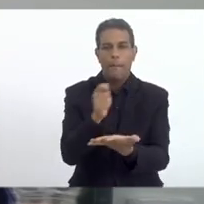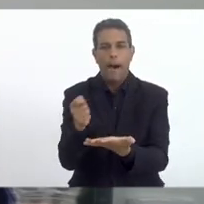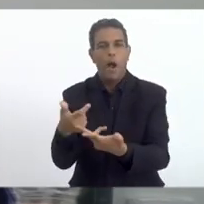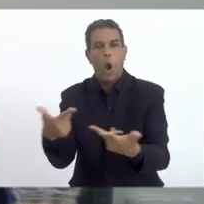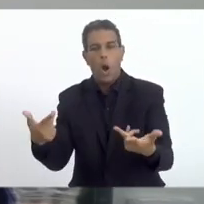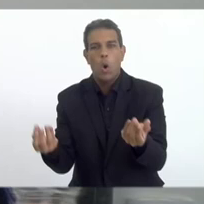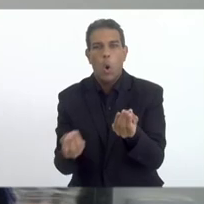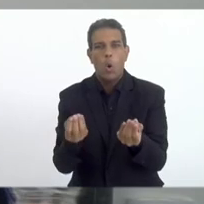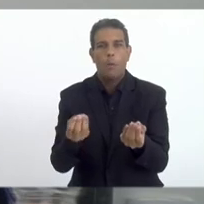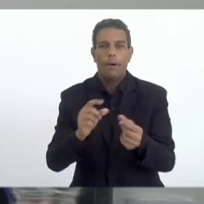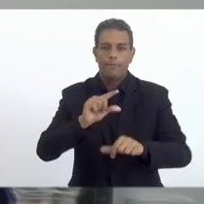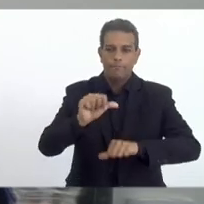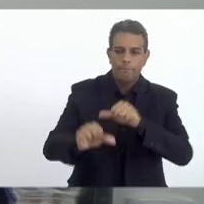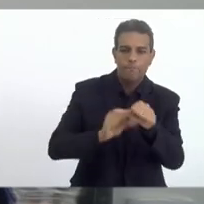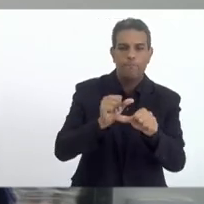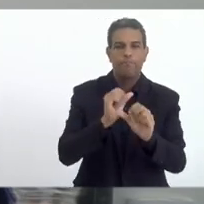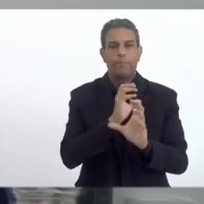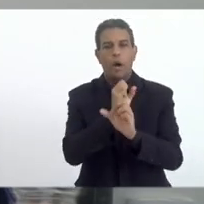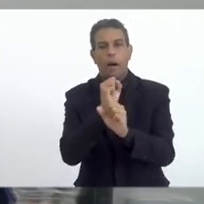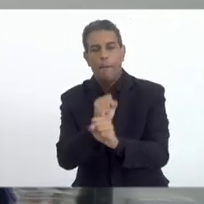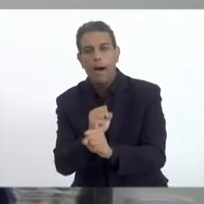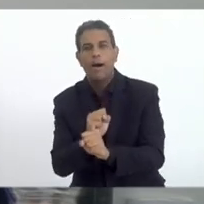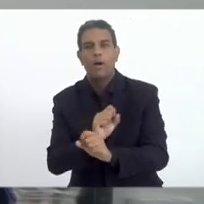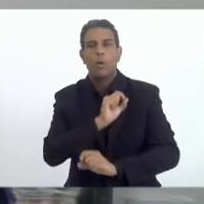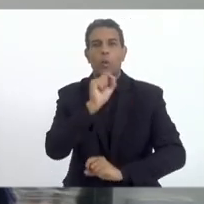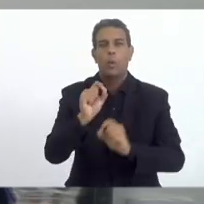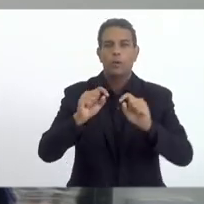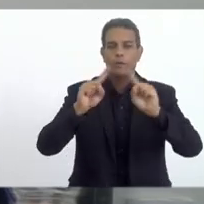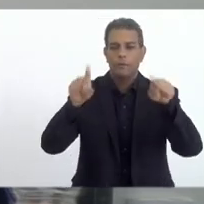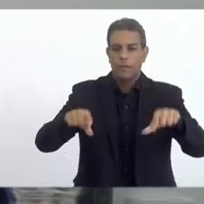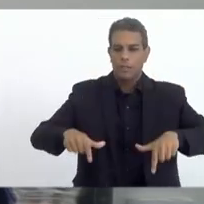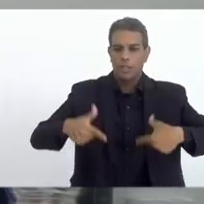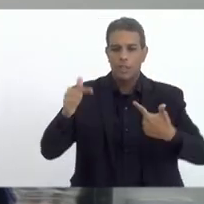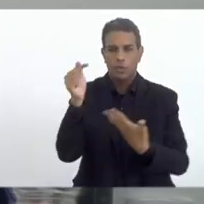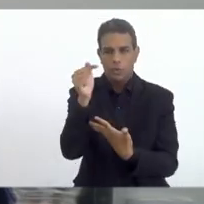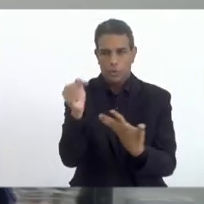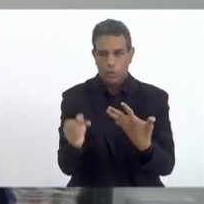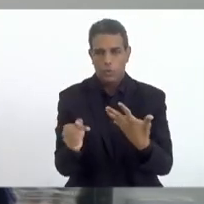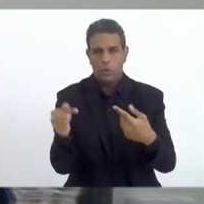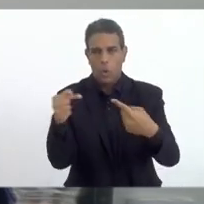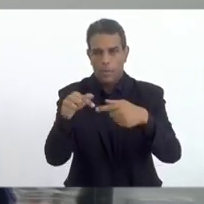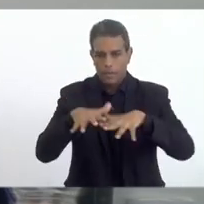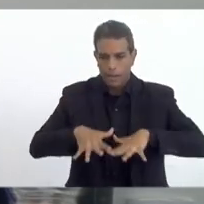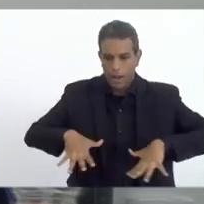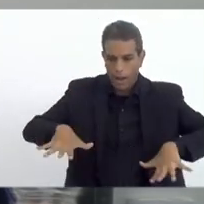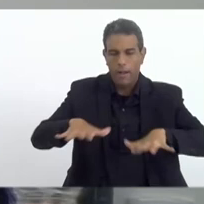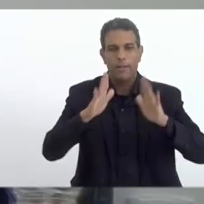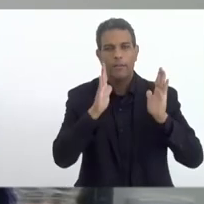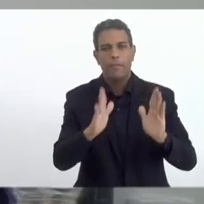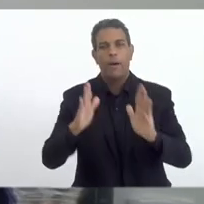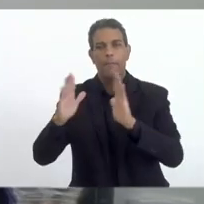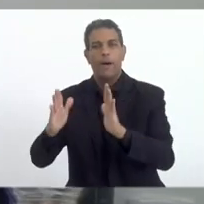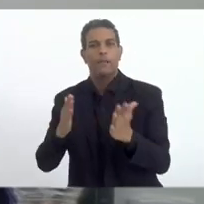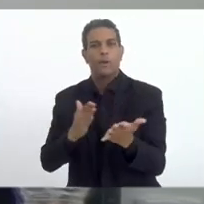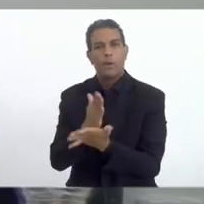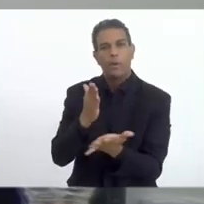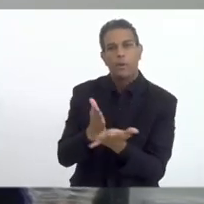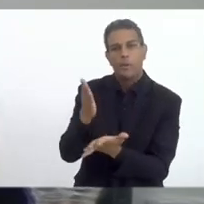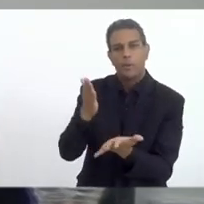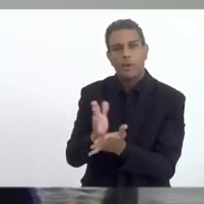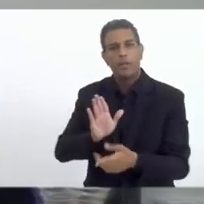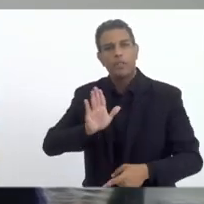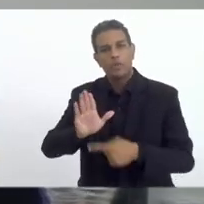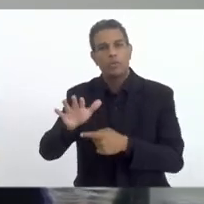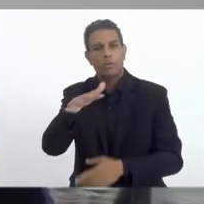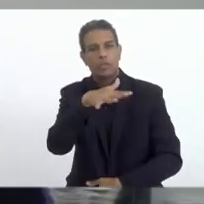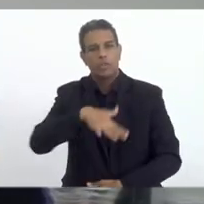a remuneração de contribuição dos servidores ativos, ou seja, efetivamente a receita, né, de contribuição que a